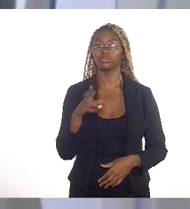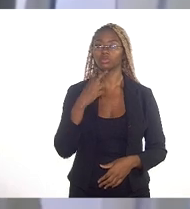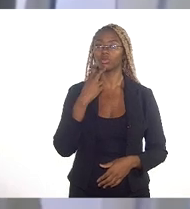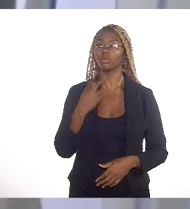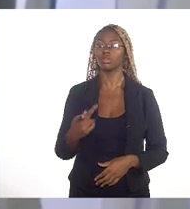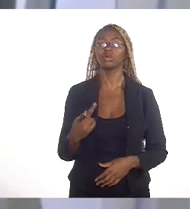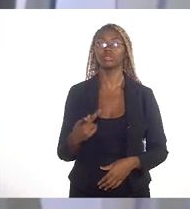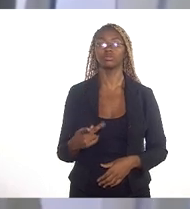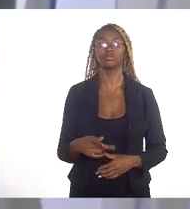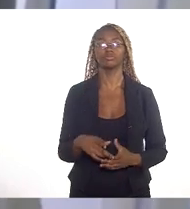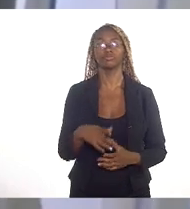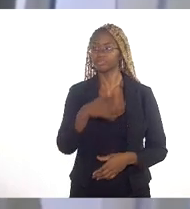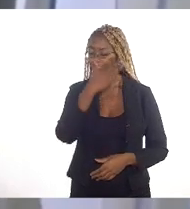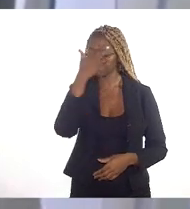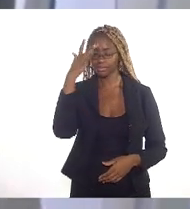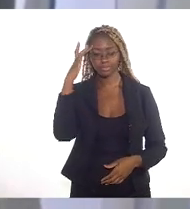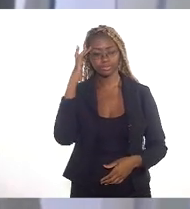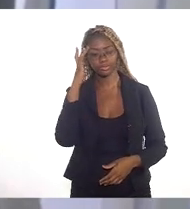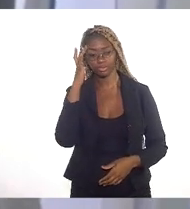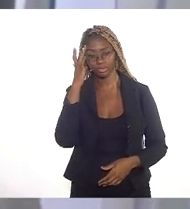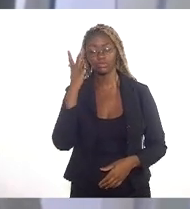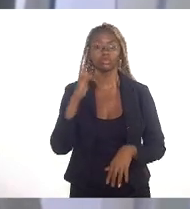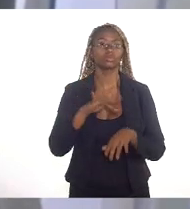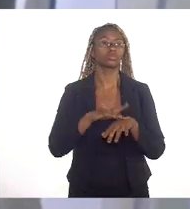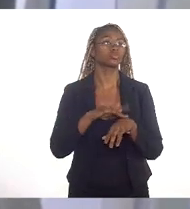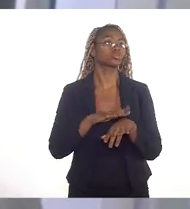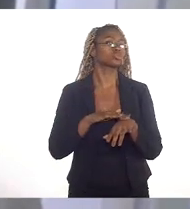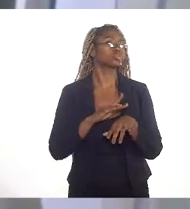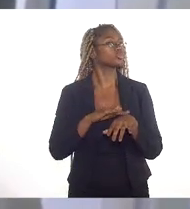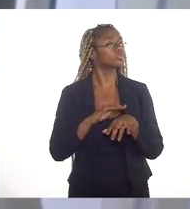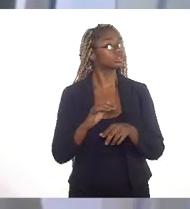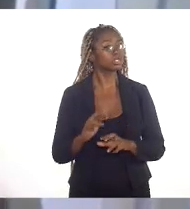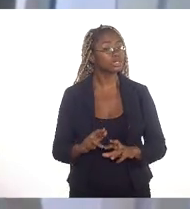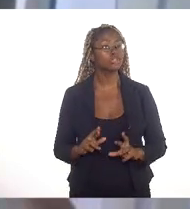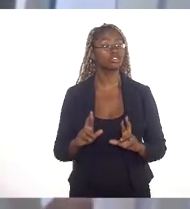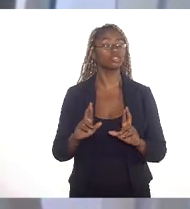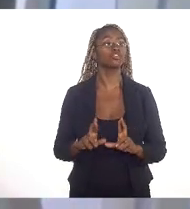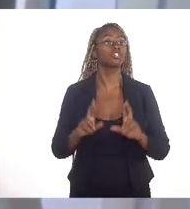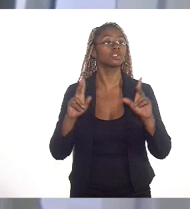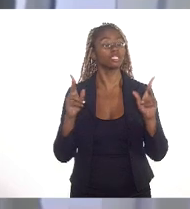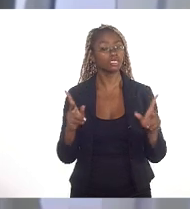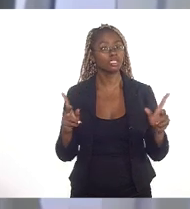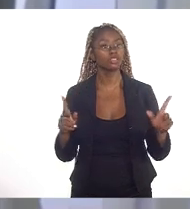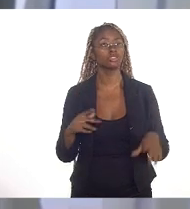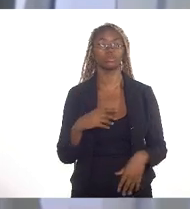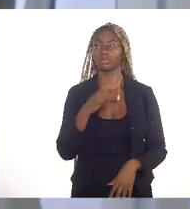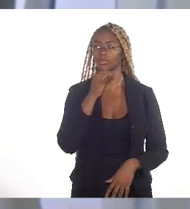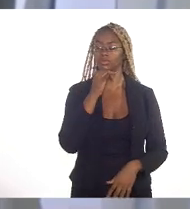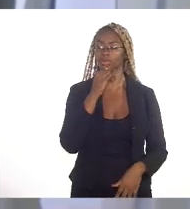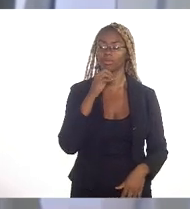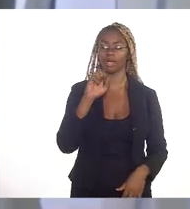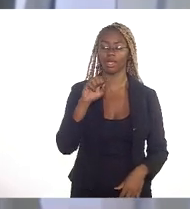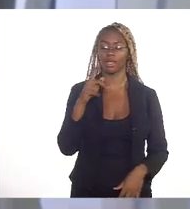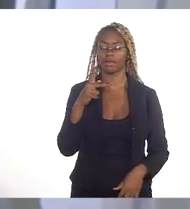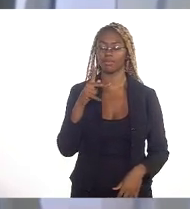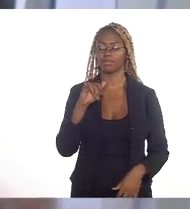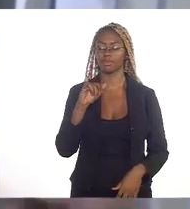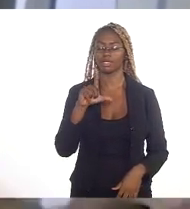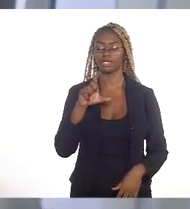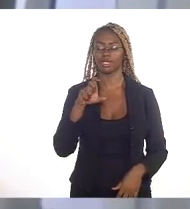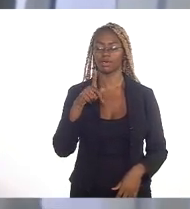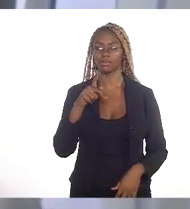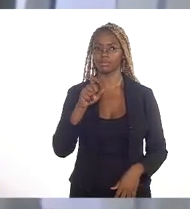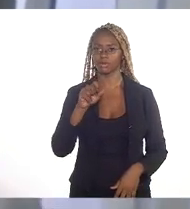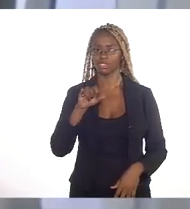pacientes, com síndromes raras, com epilepsia, com esclerose múltipla, e atua